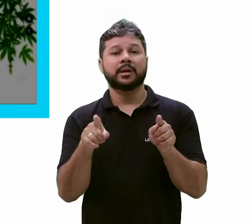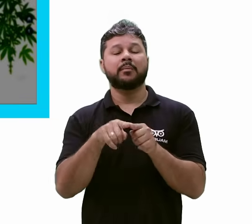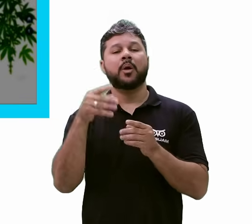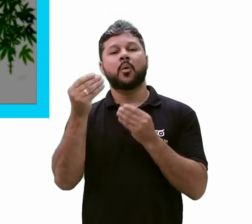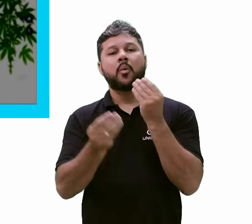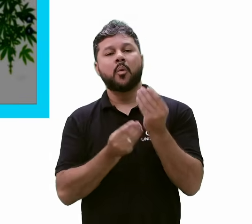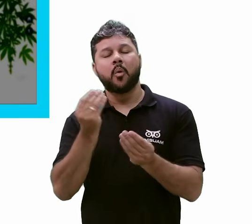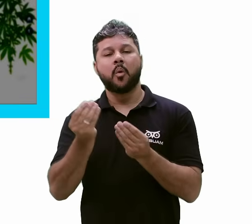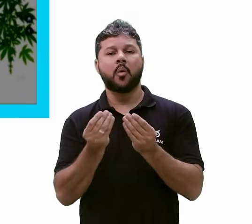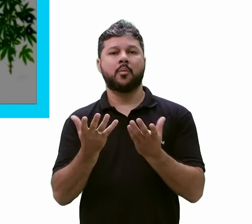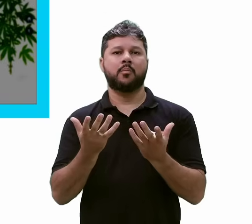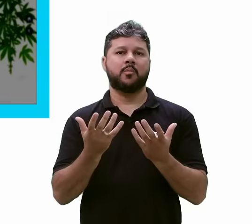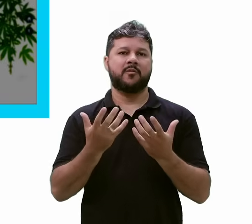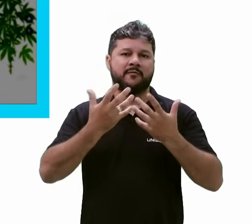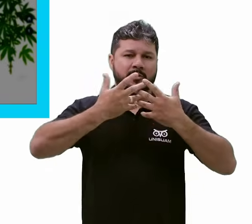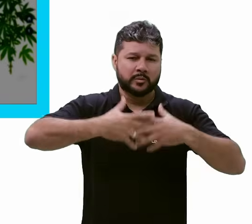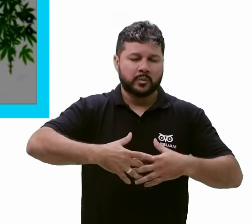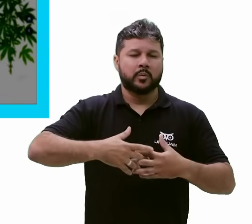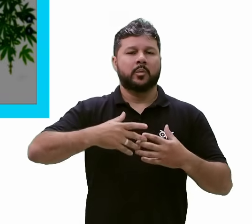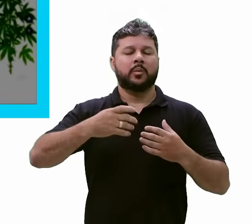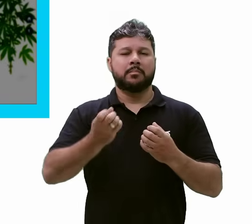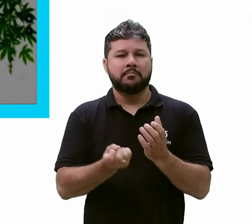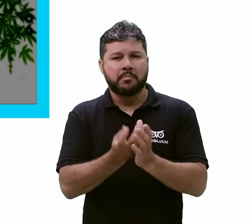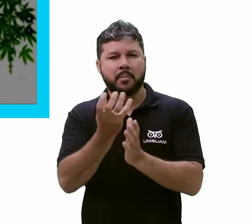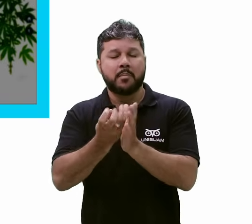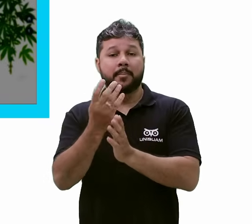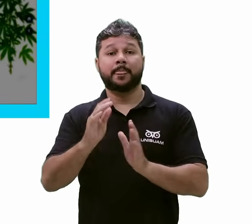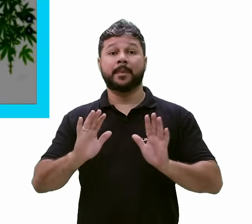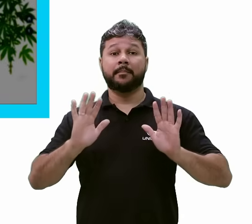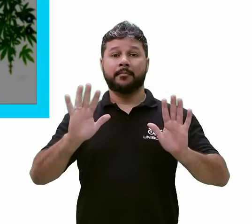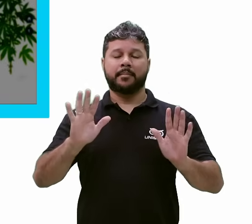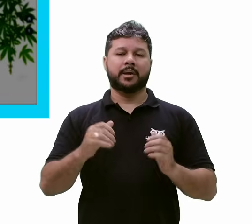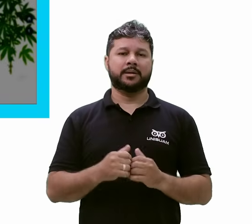e como isso tudo vai se dando e acontecendo.